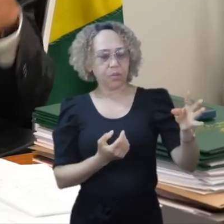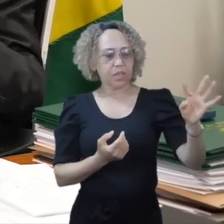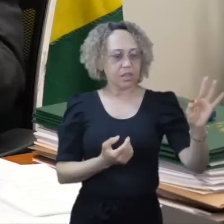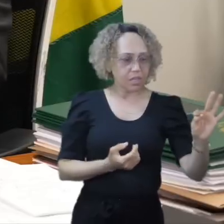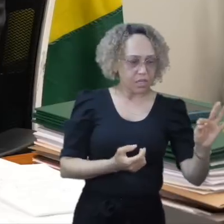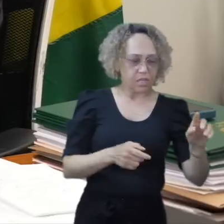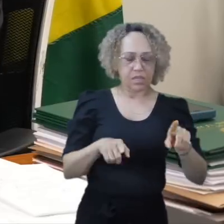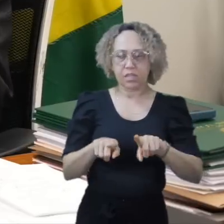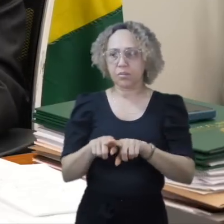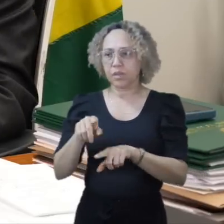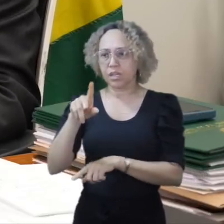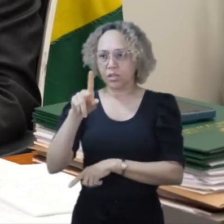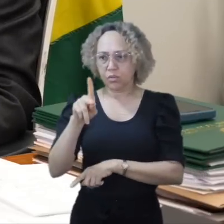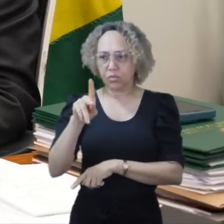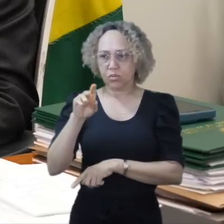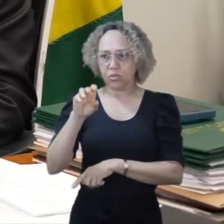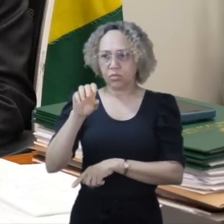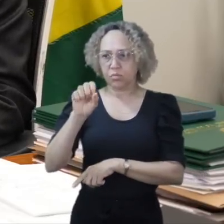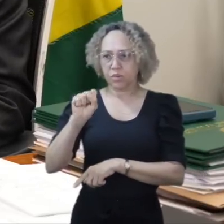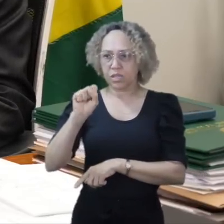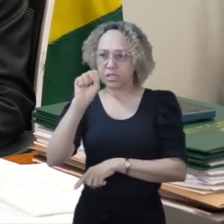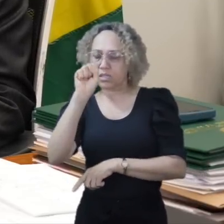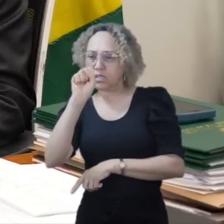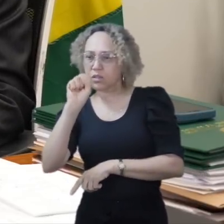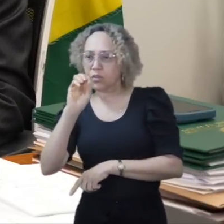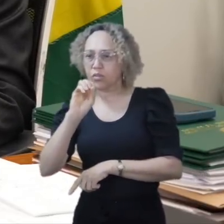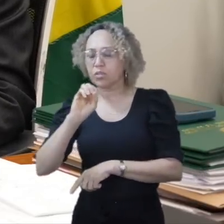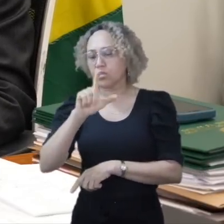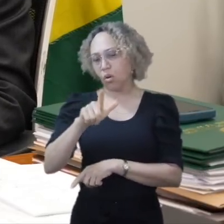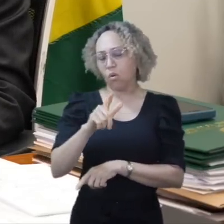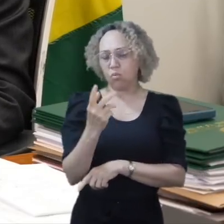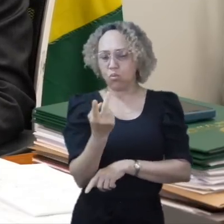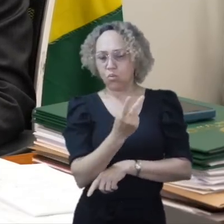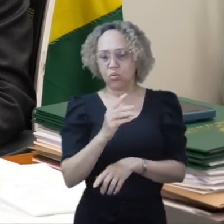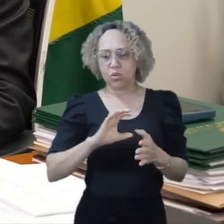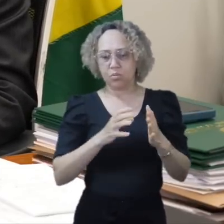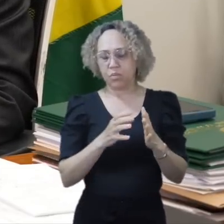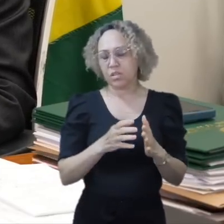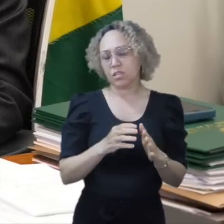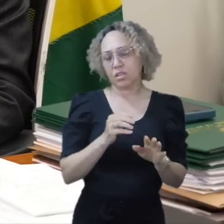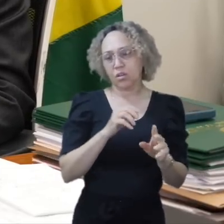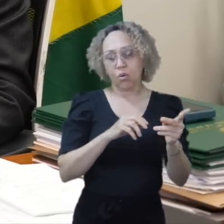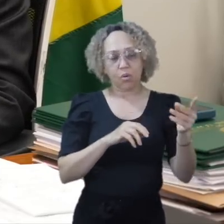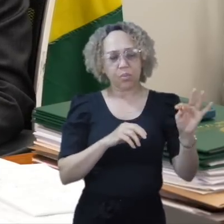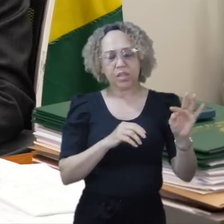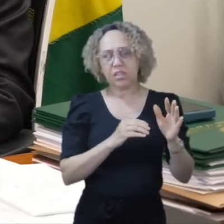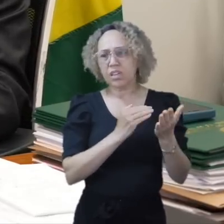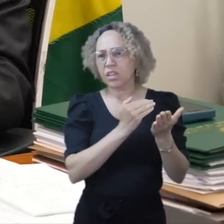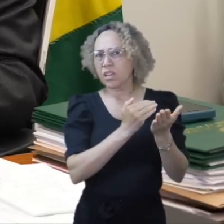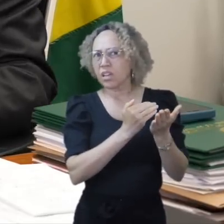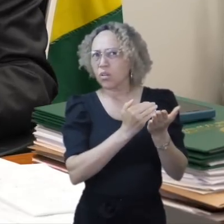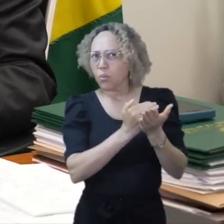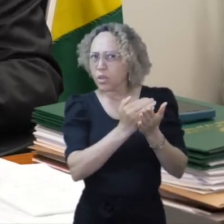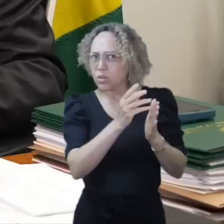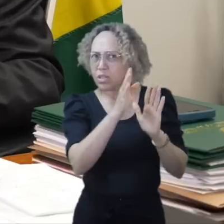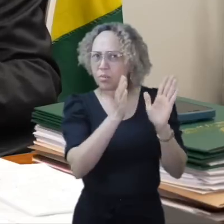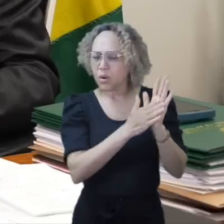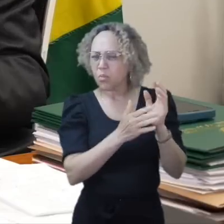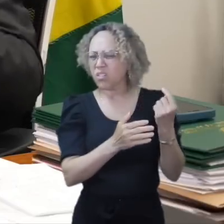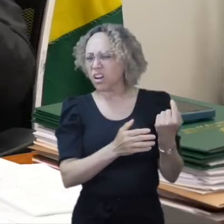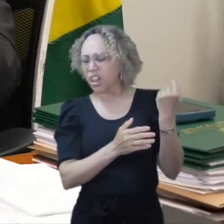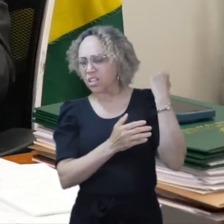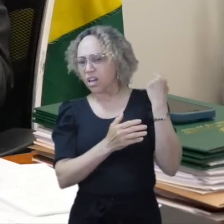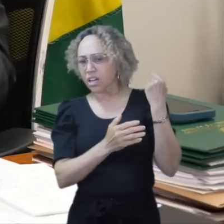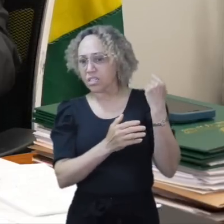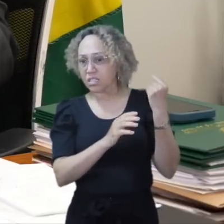proposta, uma lá atrás e a outra agora mais recentemente. Nós temos que mobilizar o país. Começou a mobilização grande, parou um pouco, nós temos que